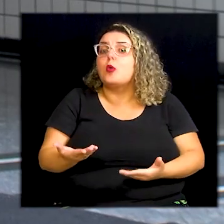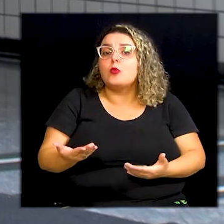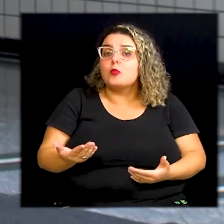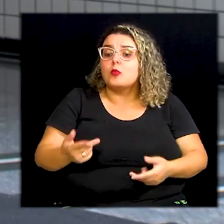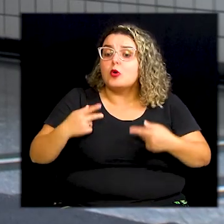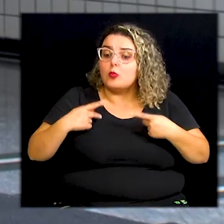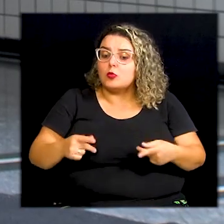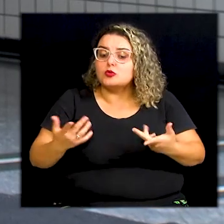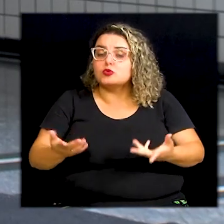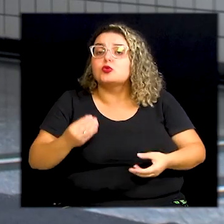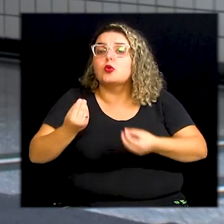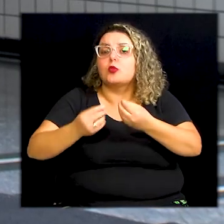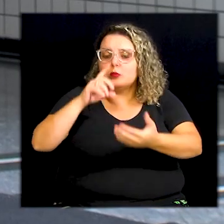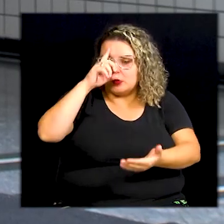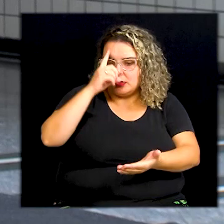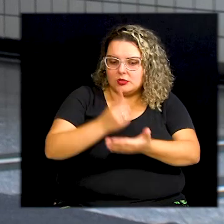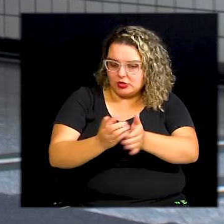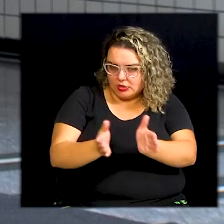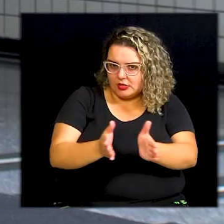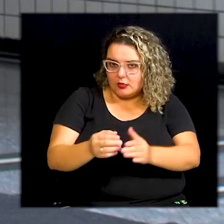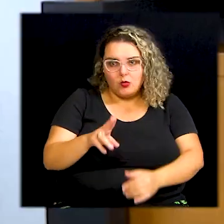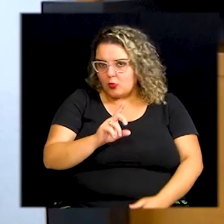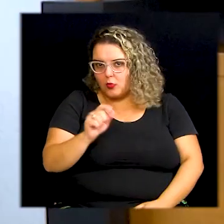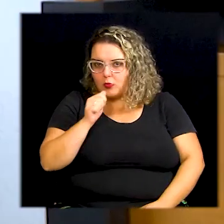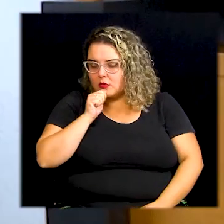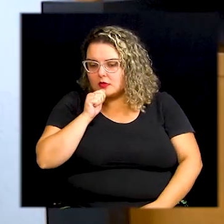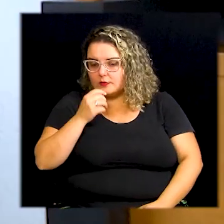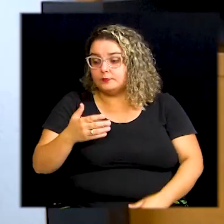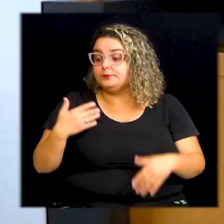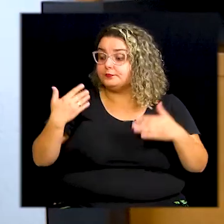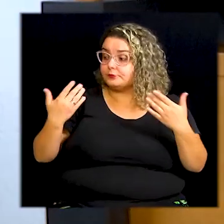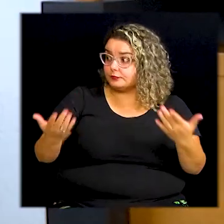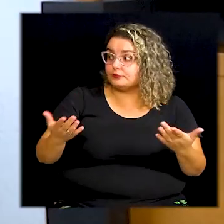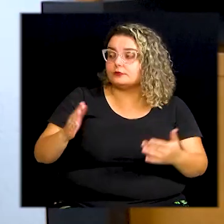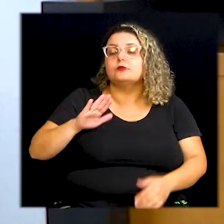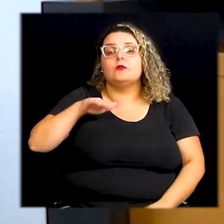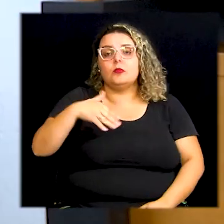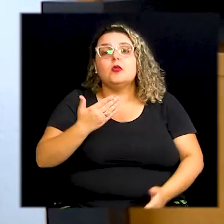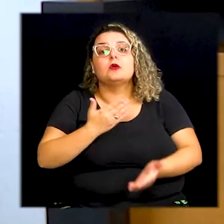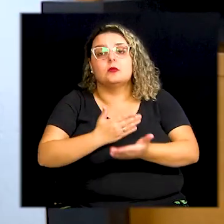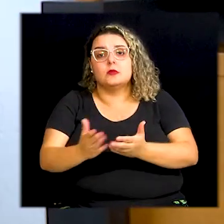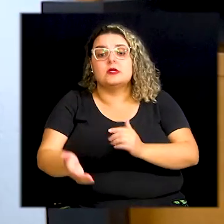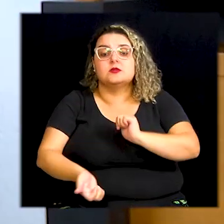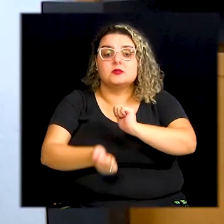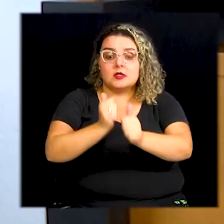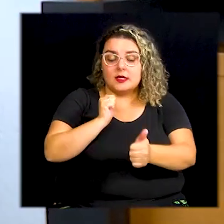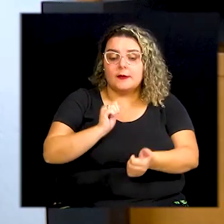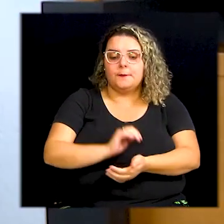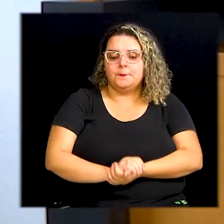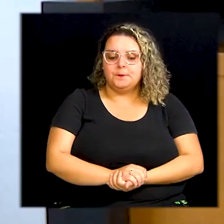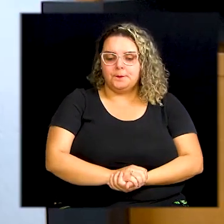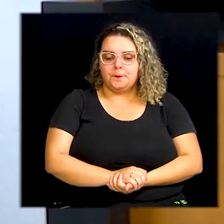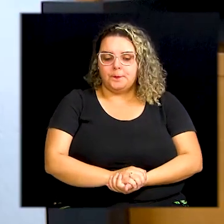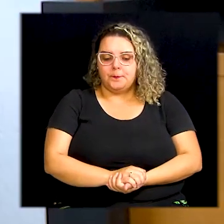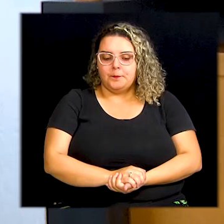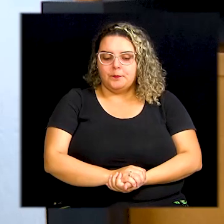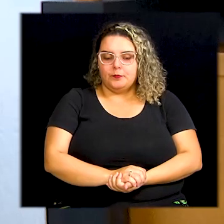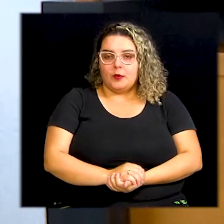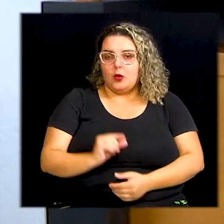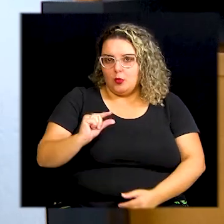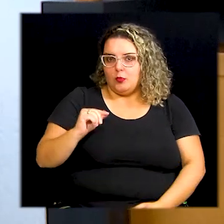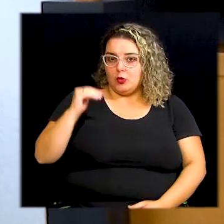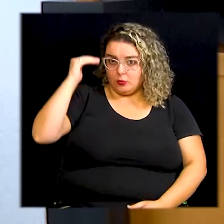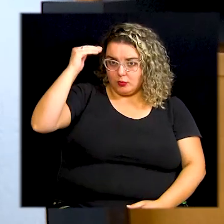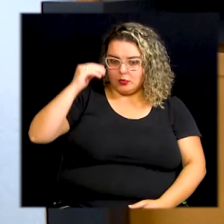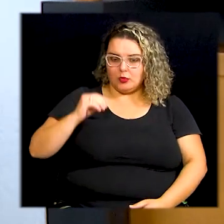seu posicionamento? Como é que foi definido? Já nessa fase ou ainda não? Então, quando eu comecei a jogar, eu era um pouco mais